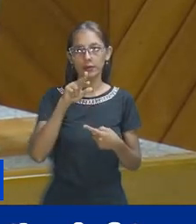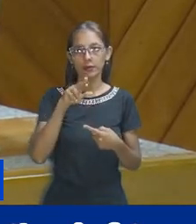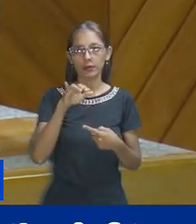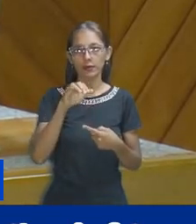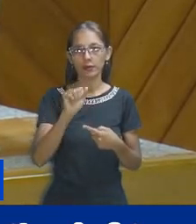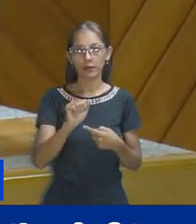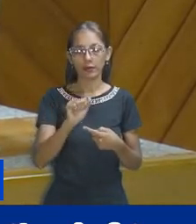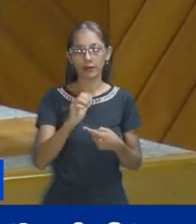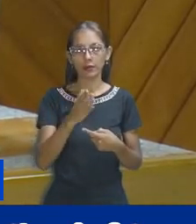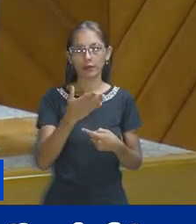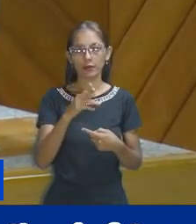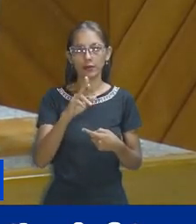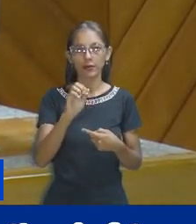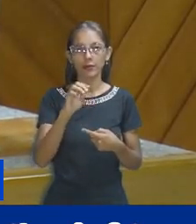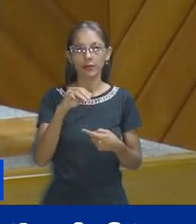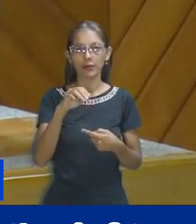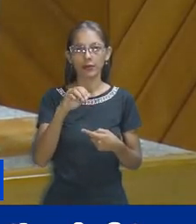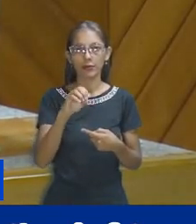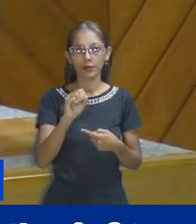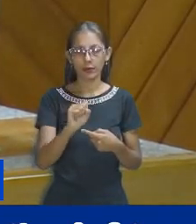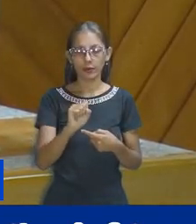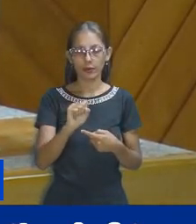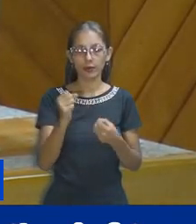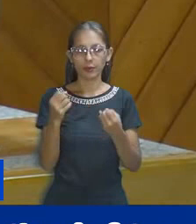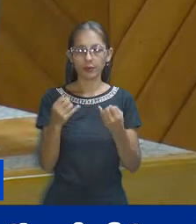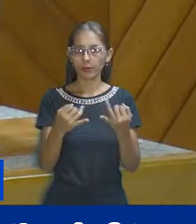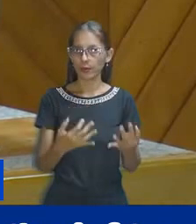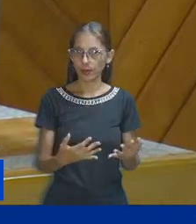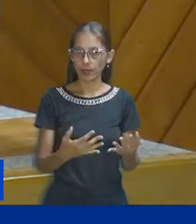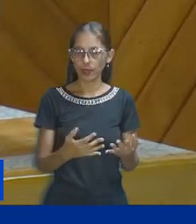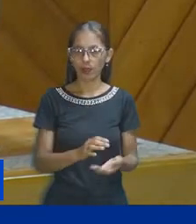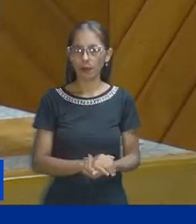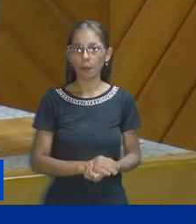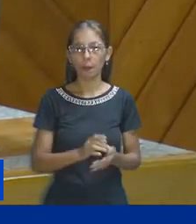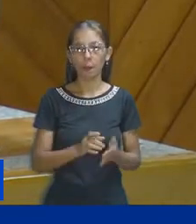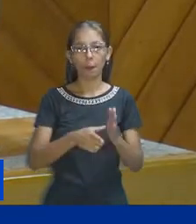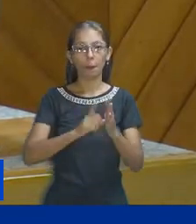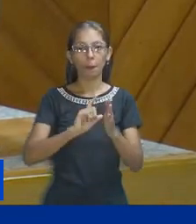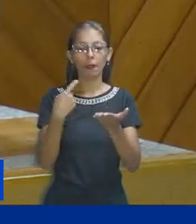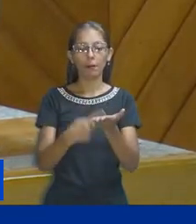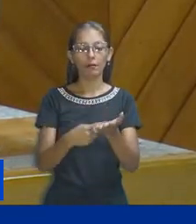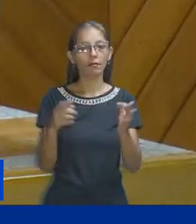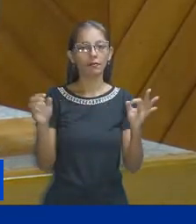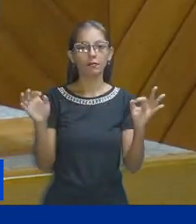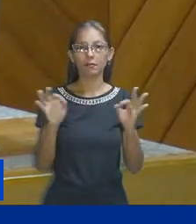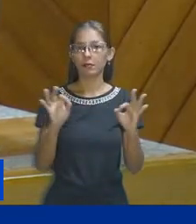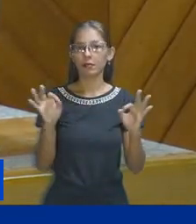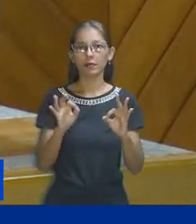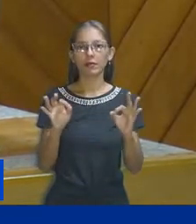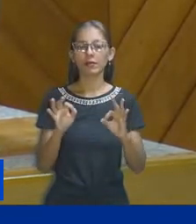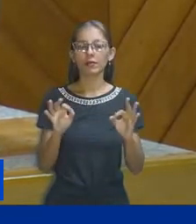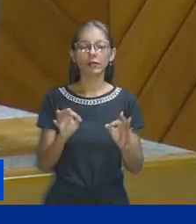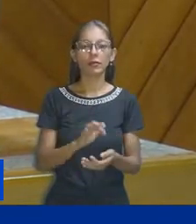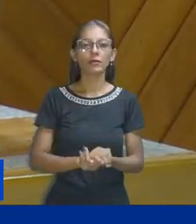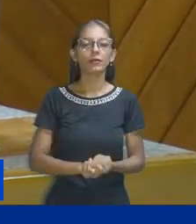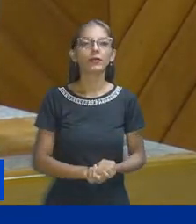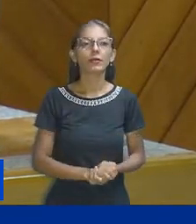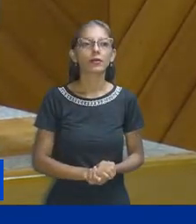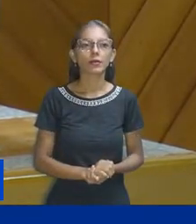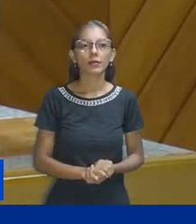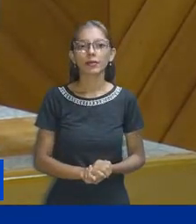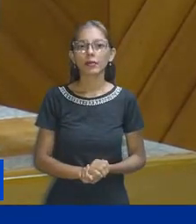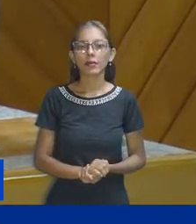de eleitores, e ainda a negativa do fato pelo investigado João Diomédes, na